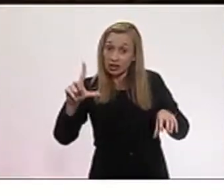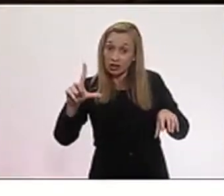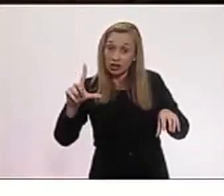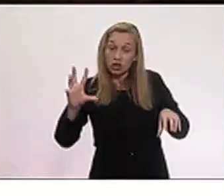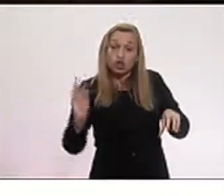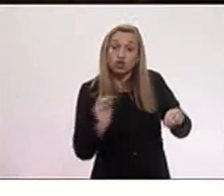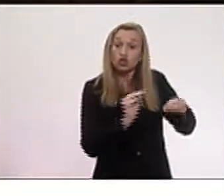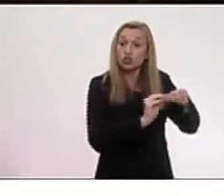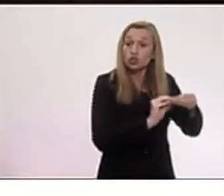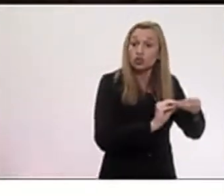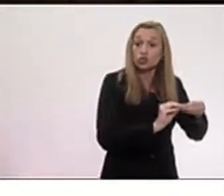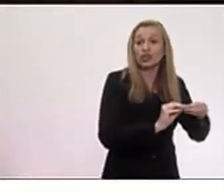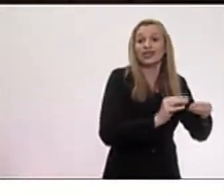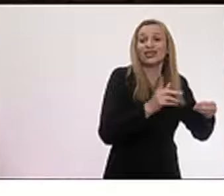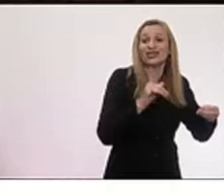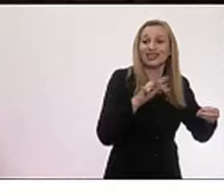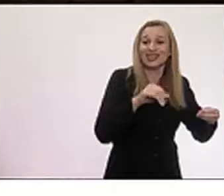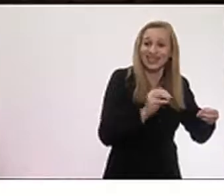ninho tucano